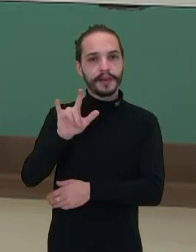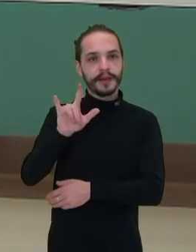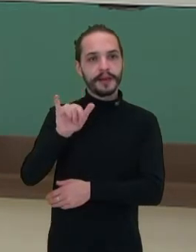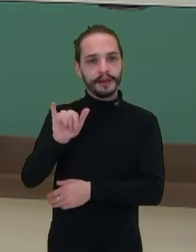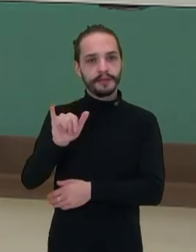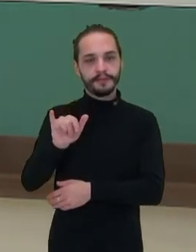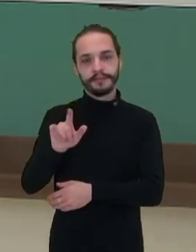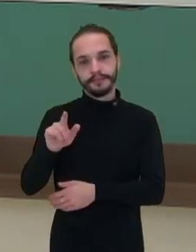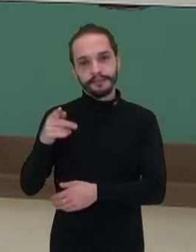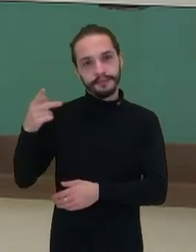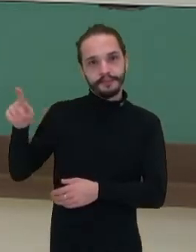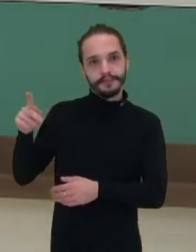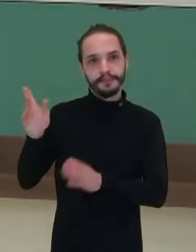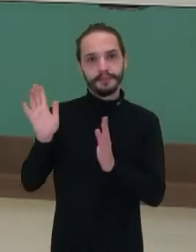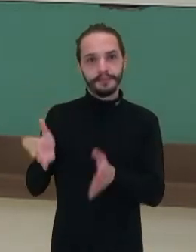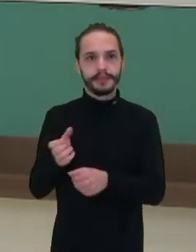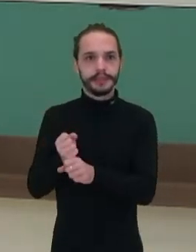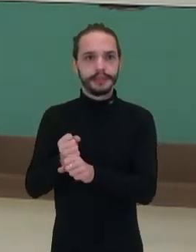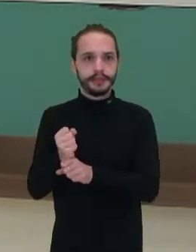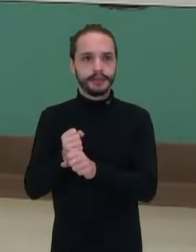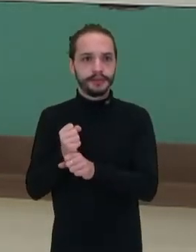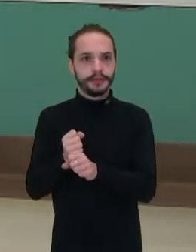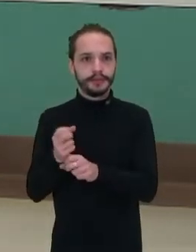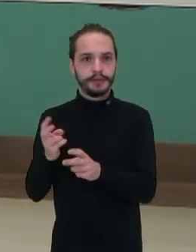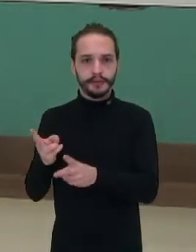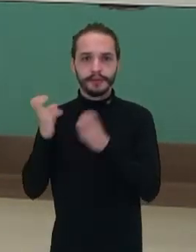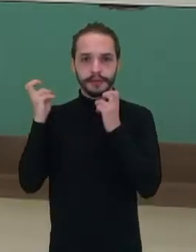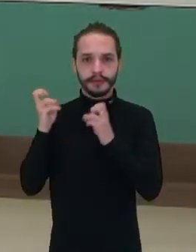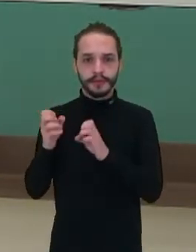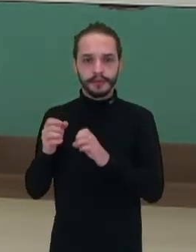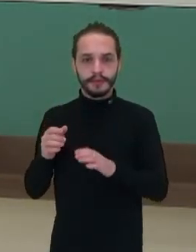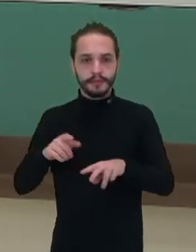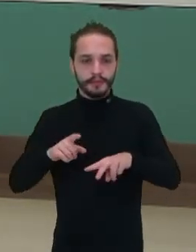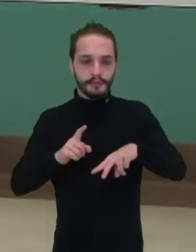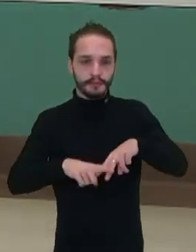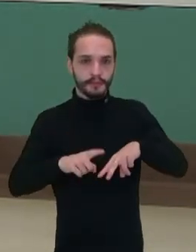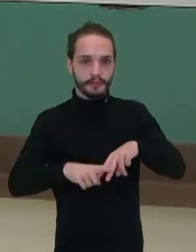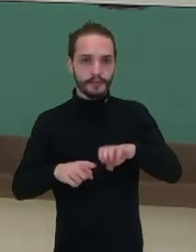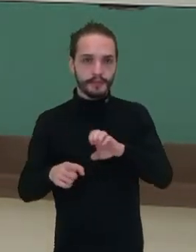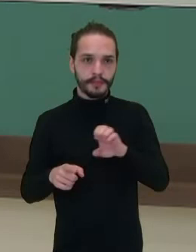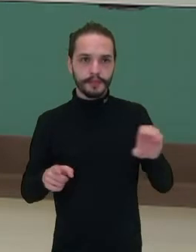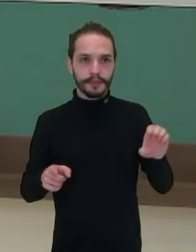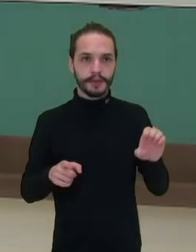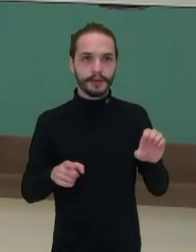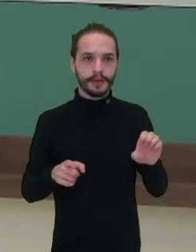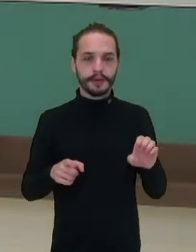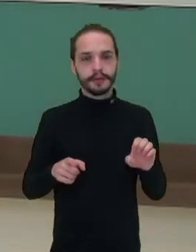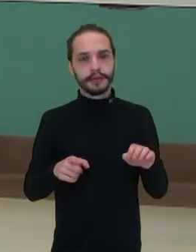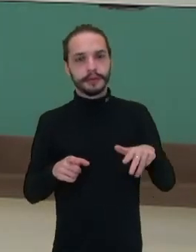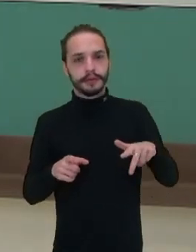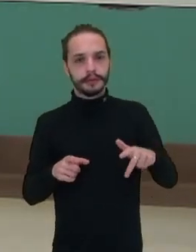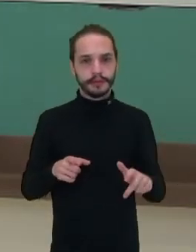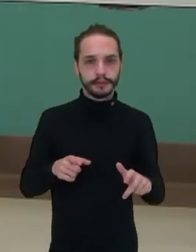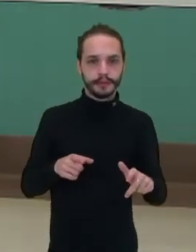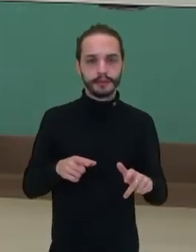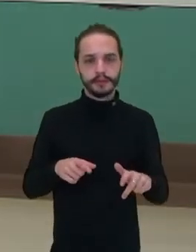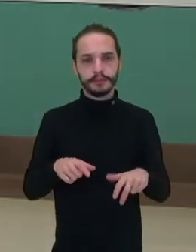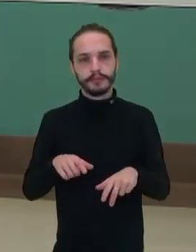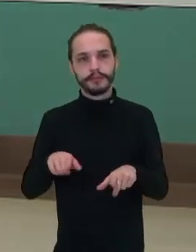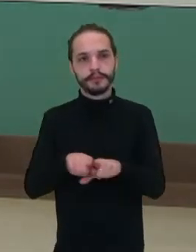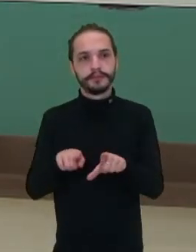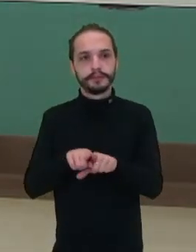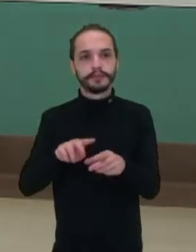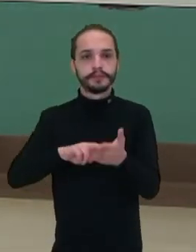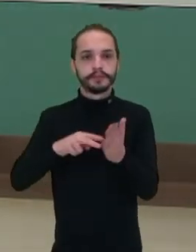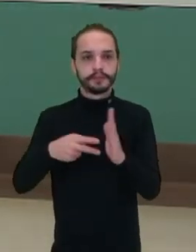reparar, que a perna esquerda dele está bastante inclinada e a perna direita ela está quase esticada. Ou seja, ele está girando